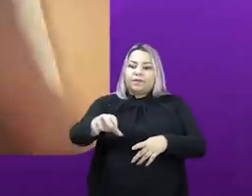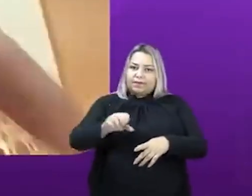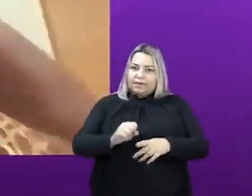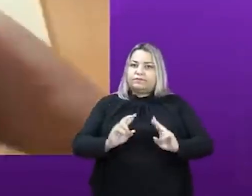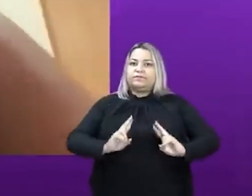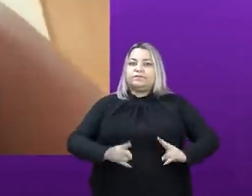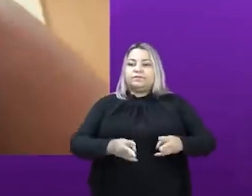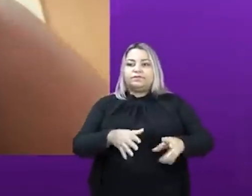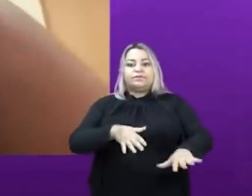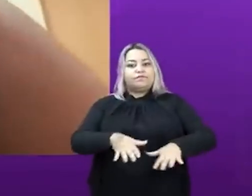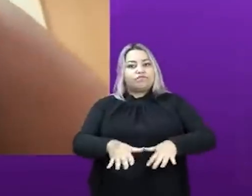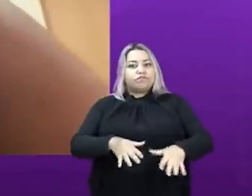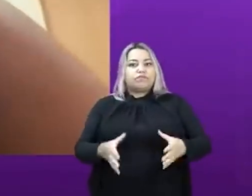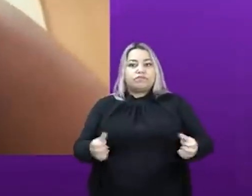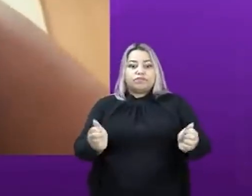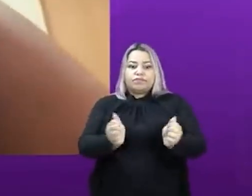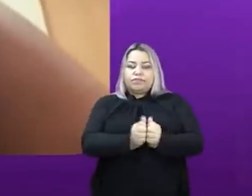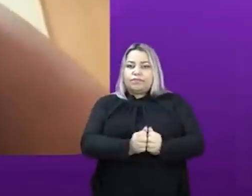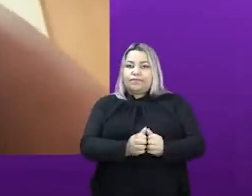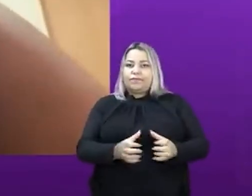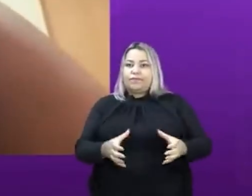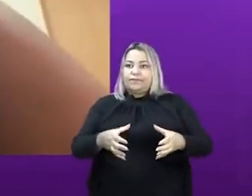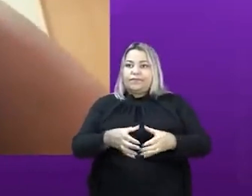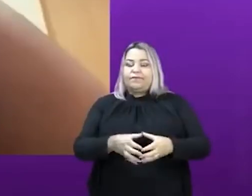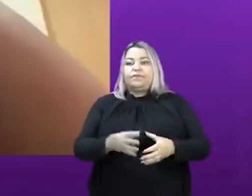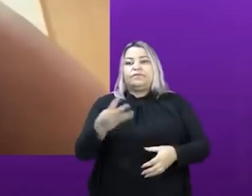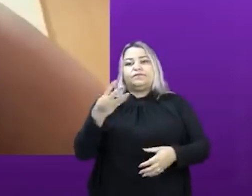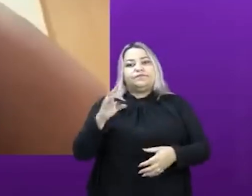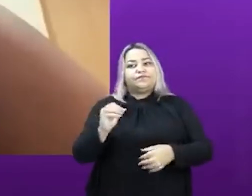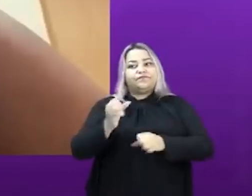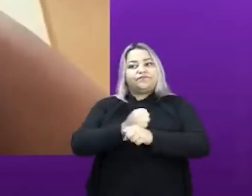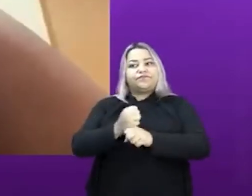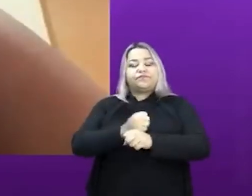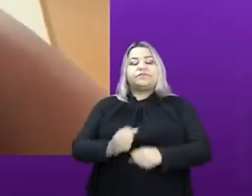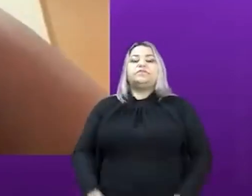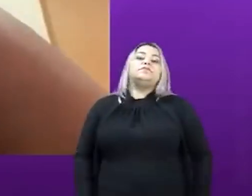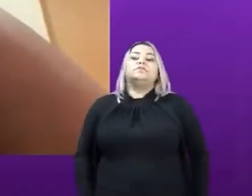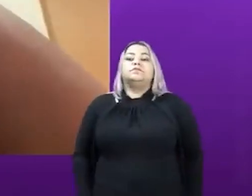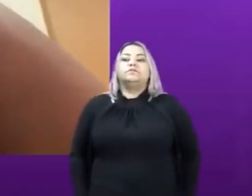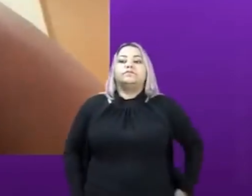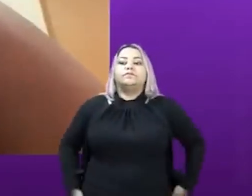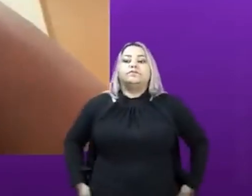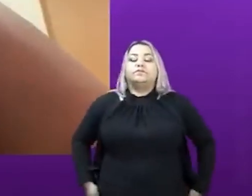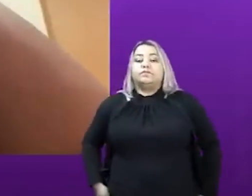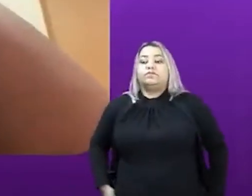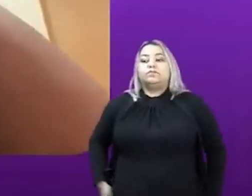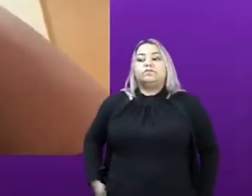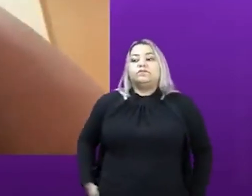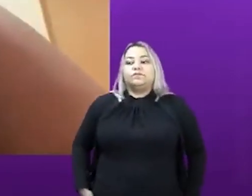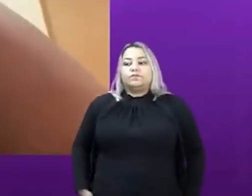sempre fez esse movimento em conjunto, né? Há 40 anos isso. E